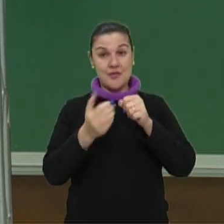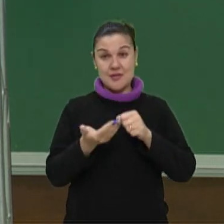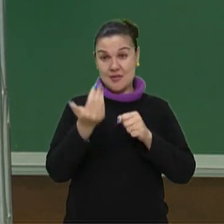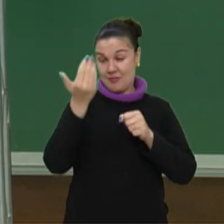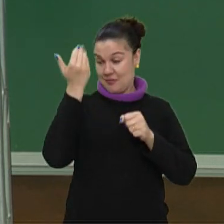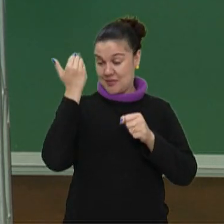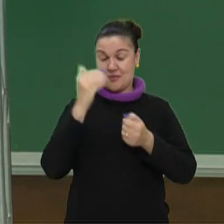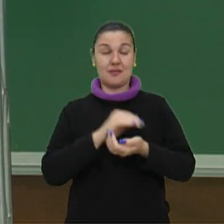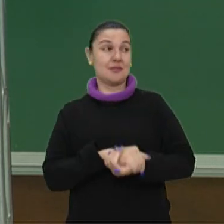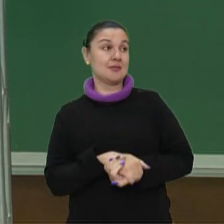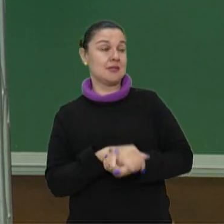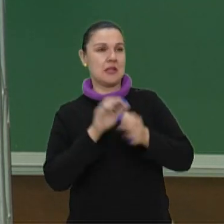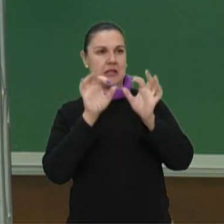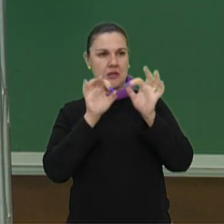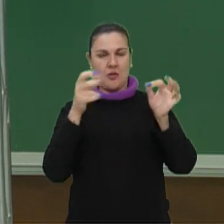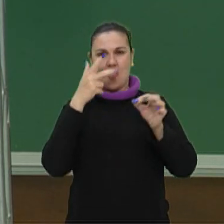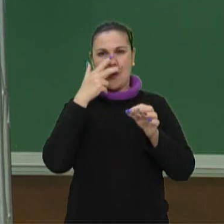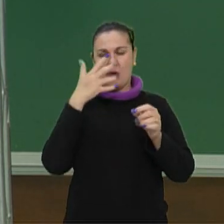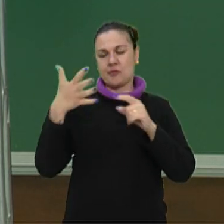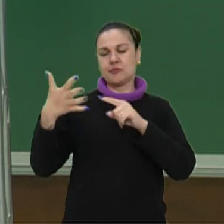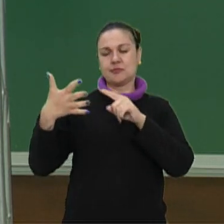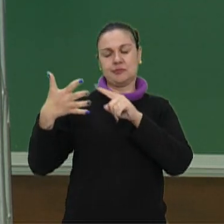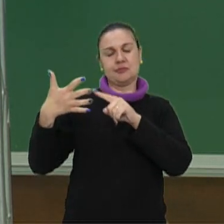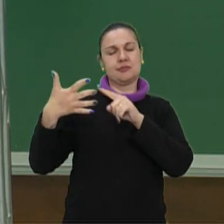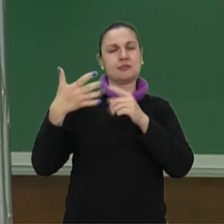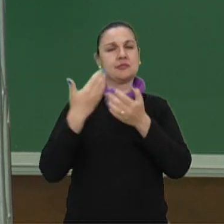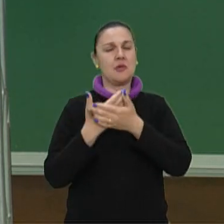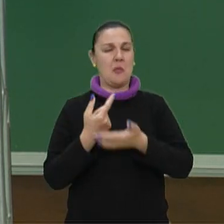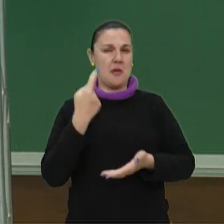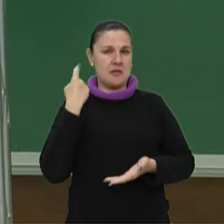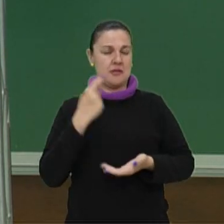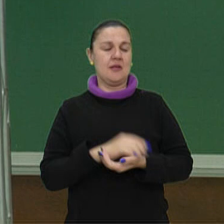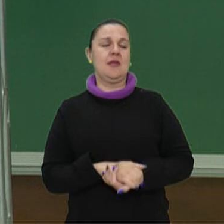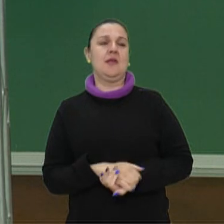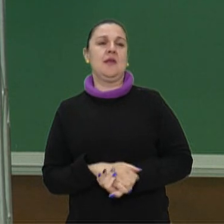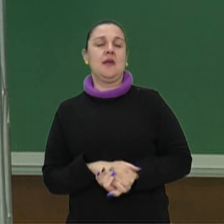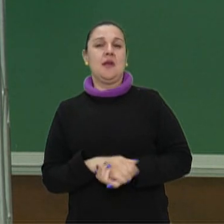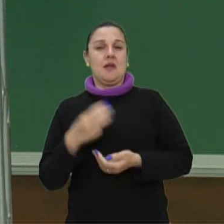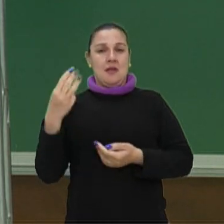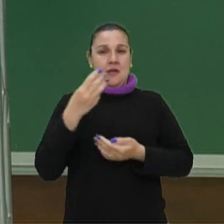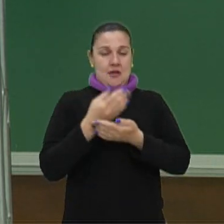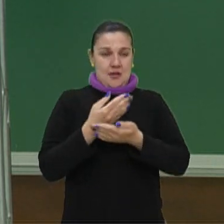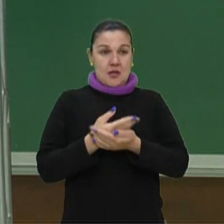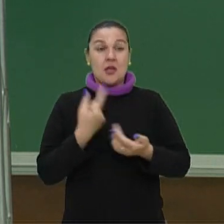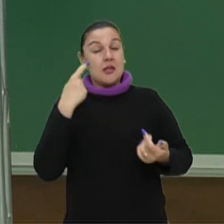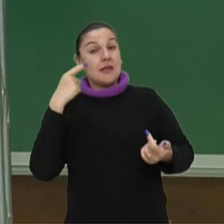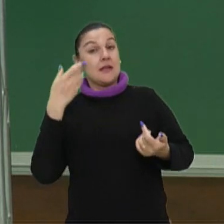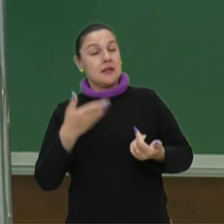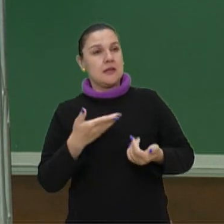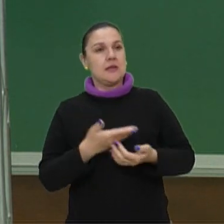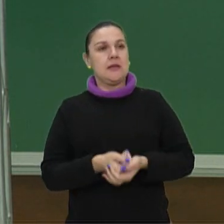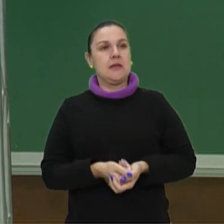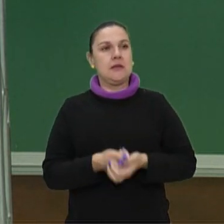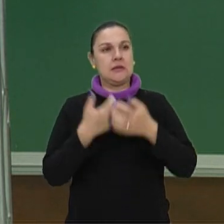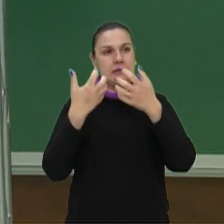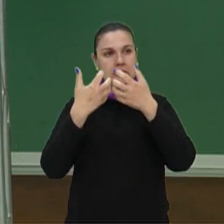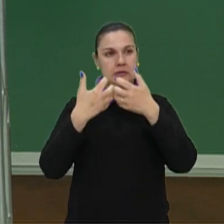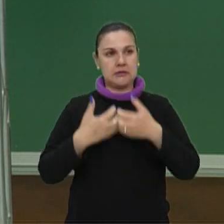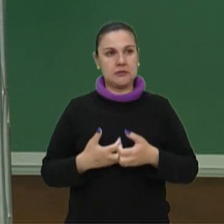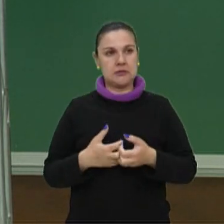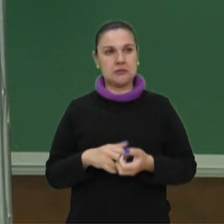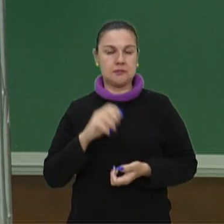algumas aulas anteriores, aí, eu acho que na penúltima aula que a gente teve antes dessa, né? A gente